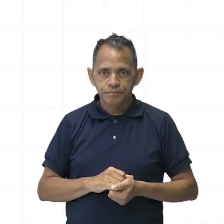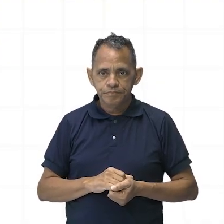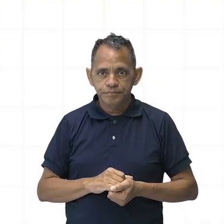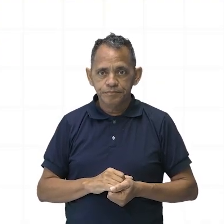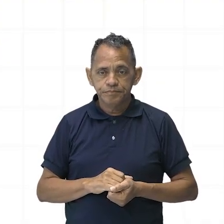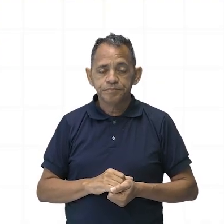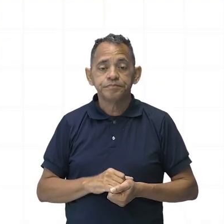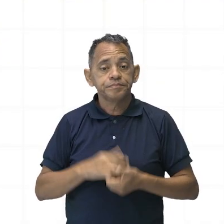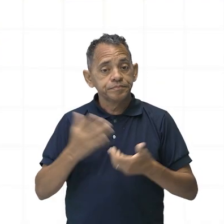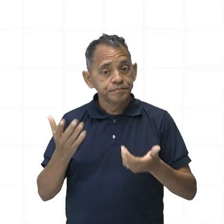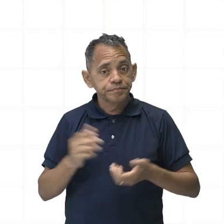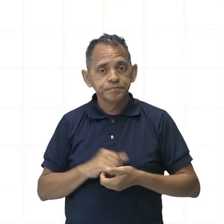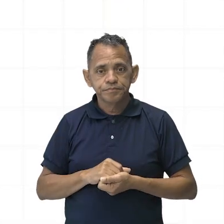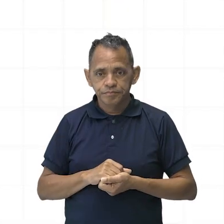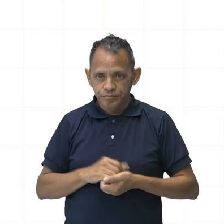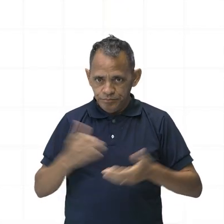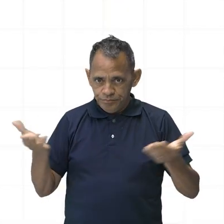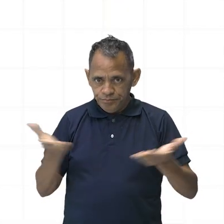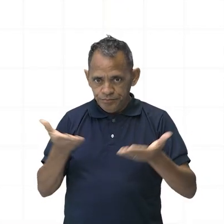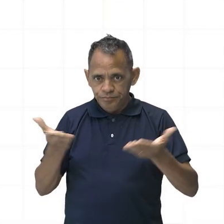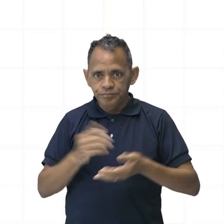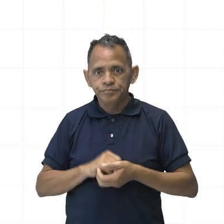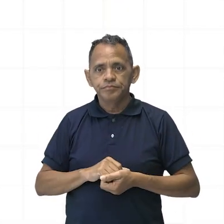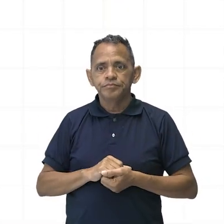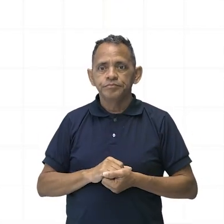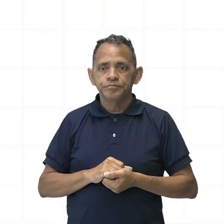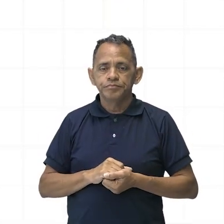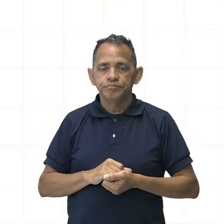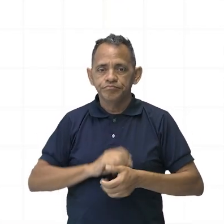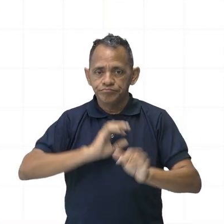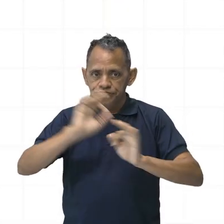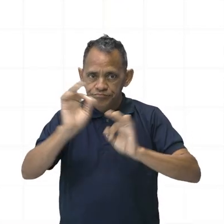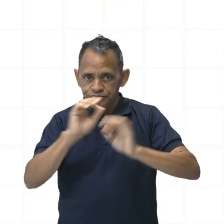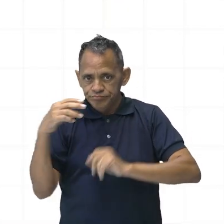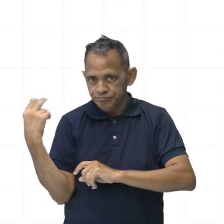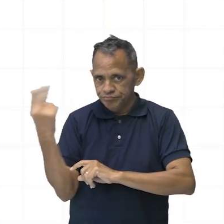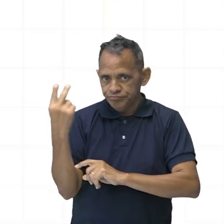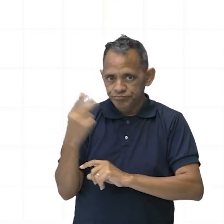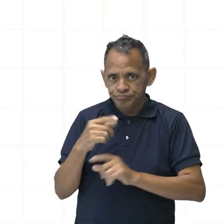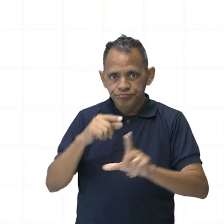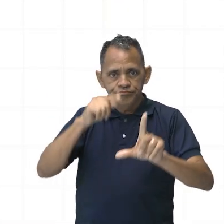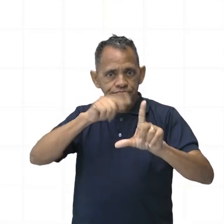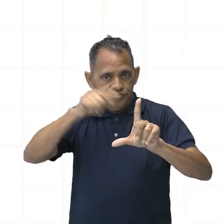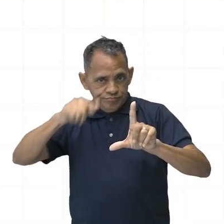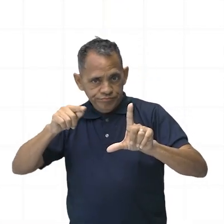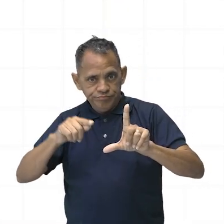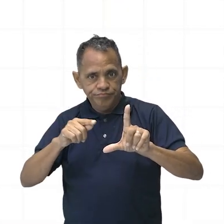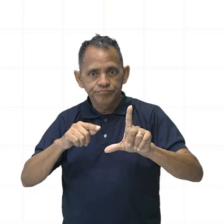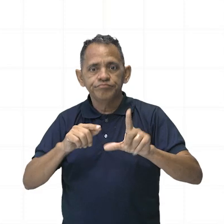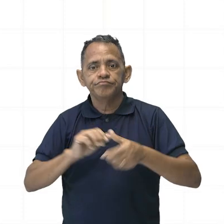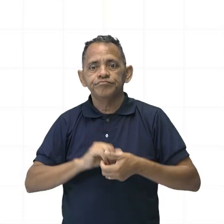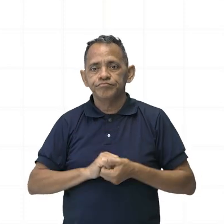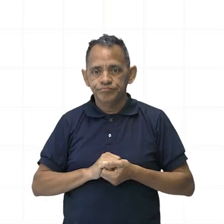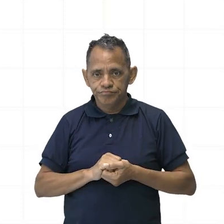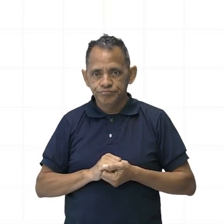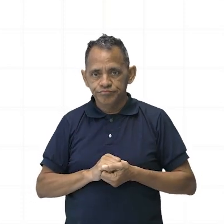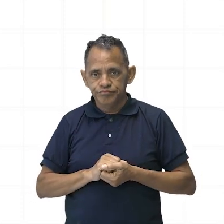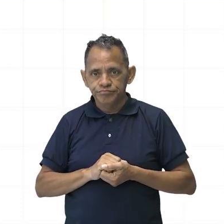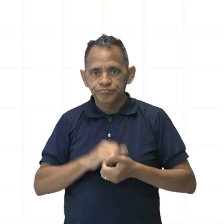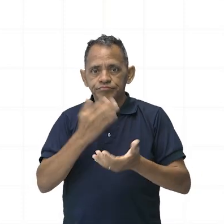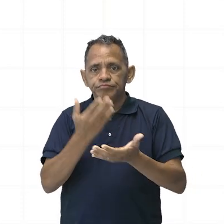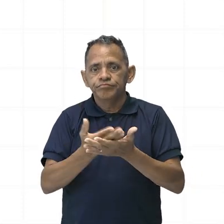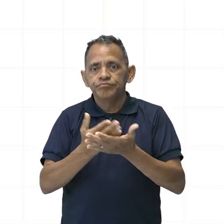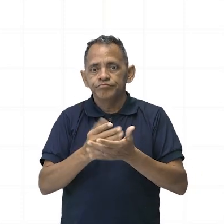das variáveis em estudo ao longo do eixo horizontal, representado pelo eixo X, enquanto